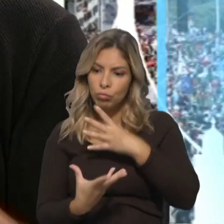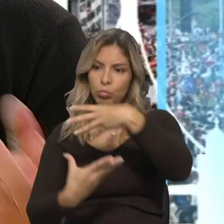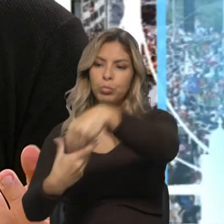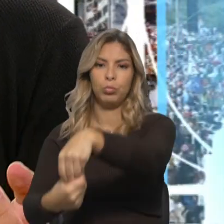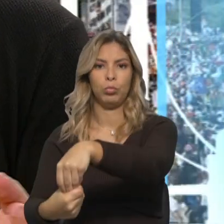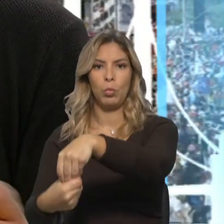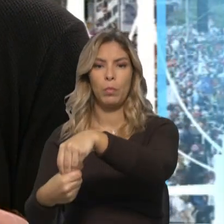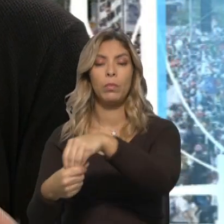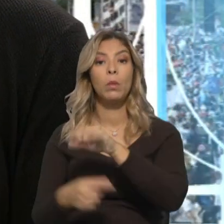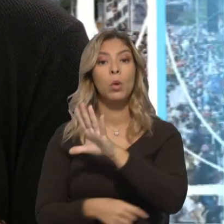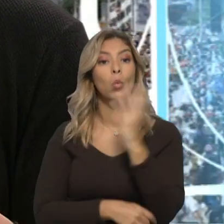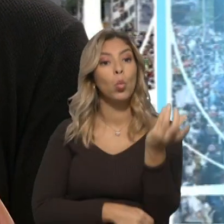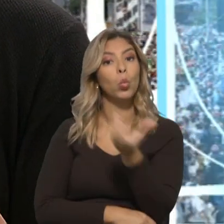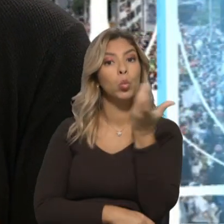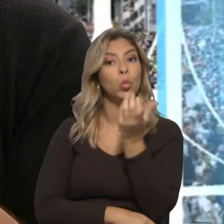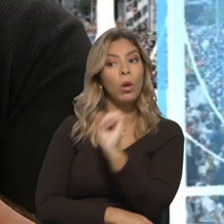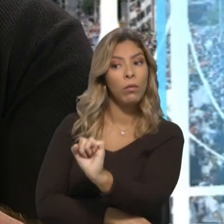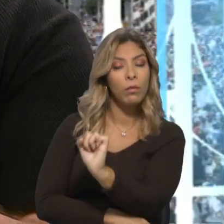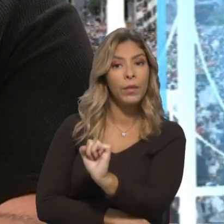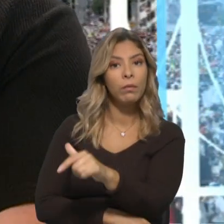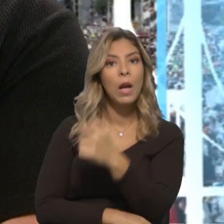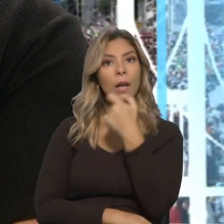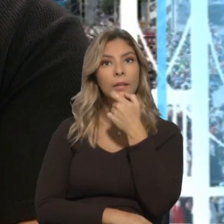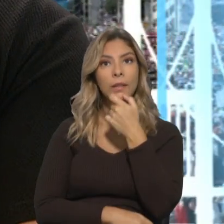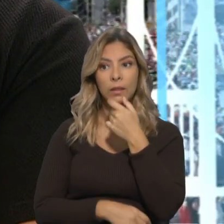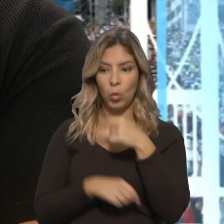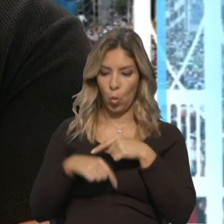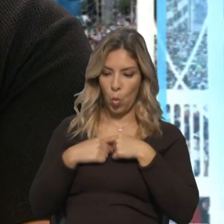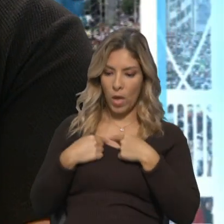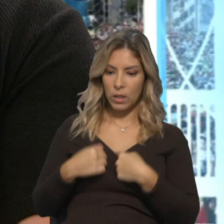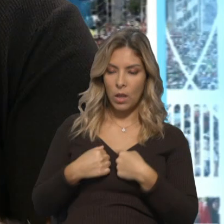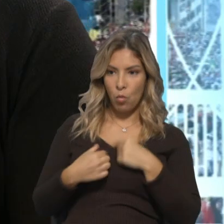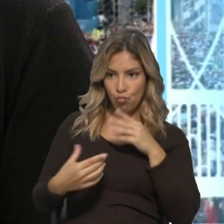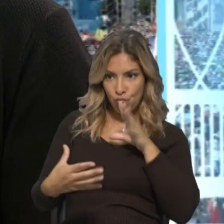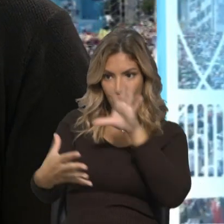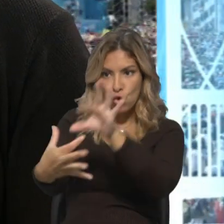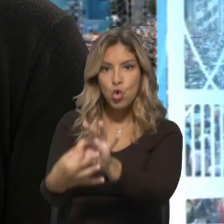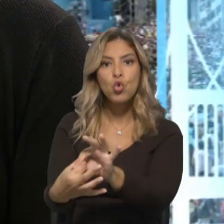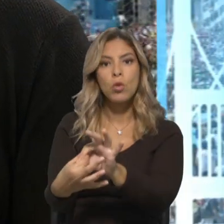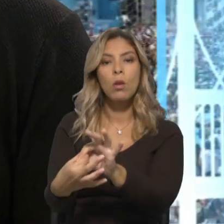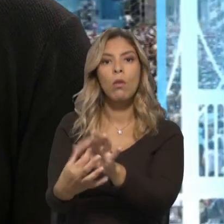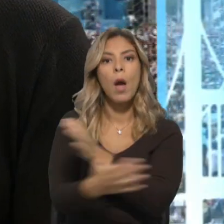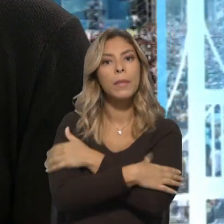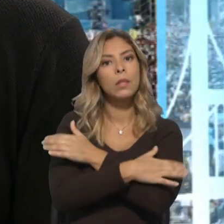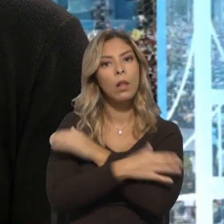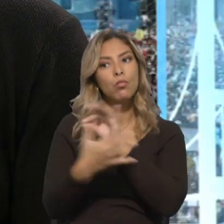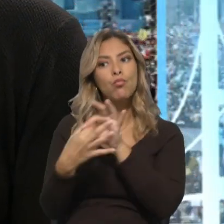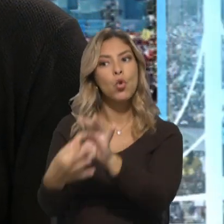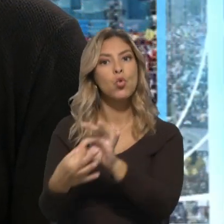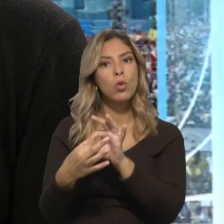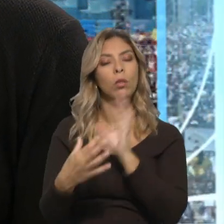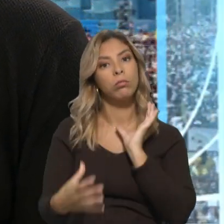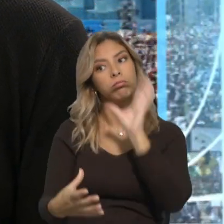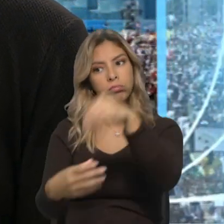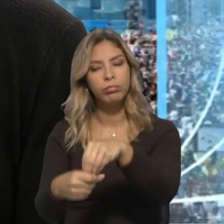Mas a cultura só se consegue entrar quando se entra no coração do outro, em primeiro lugar, através da amizade. Quando eu estava no noviciado